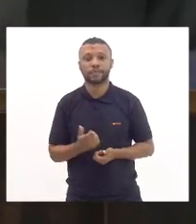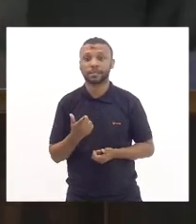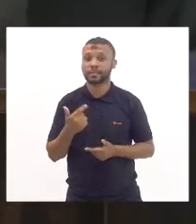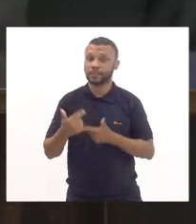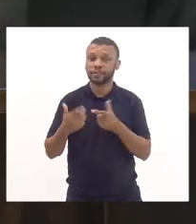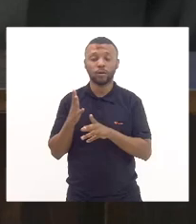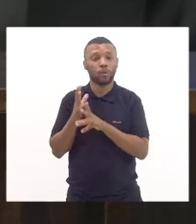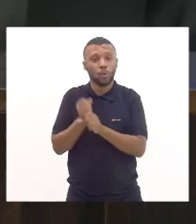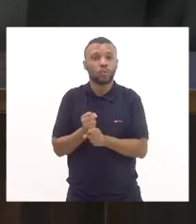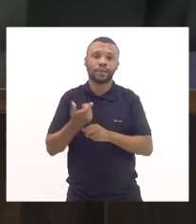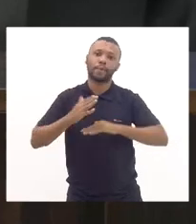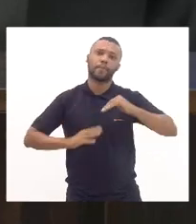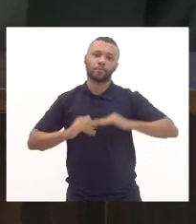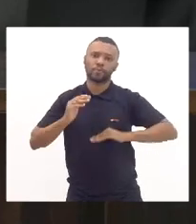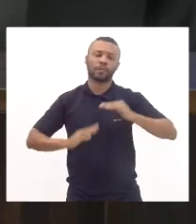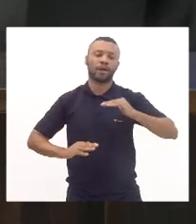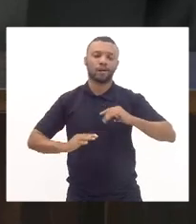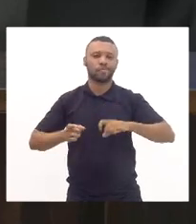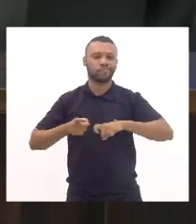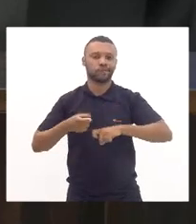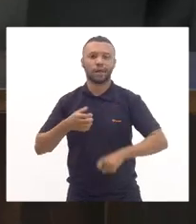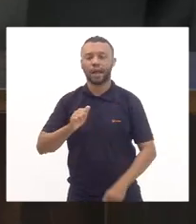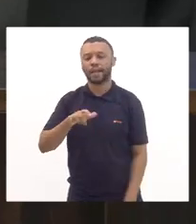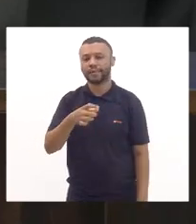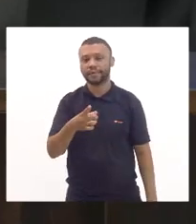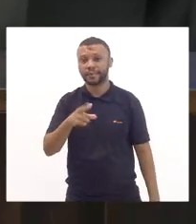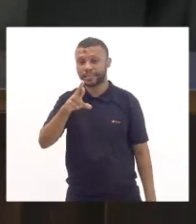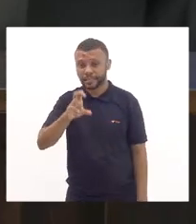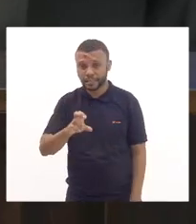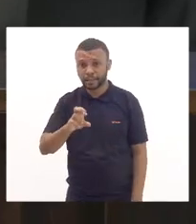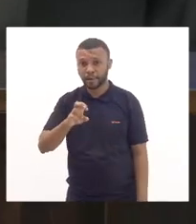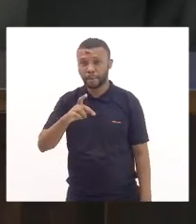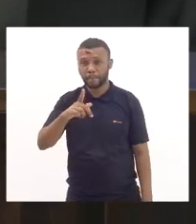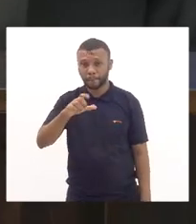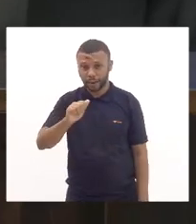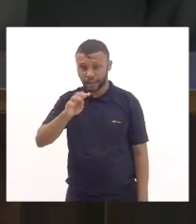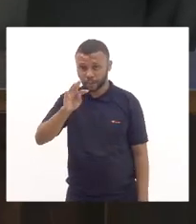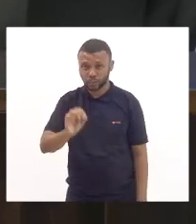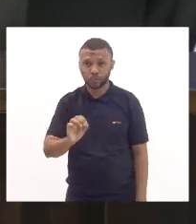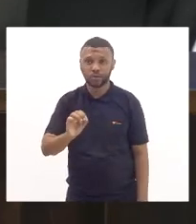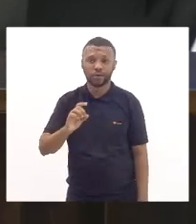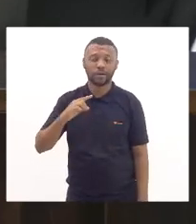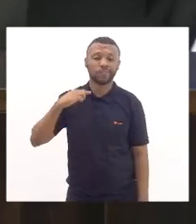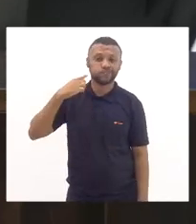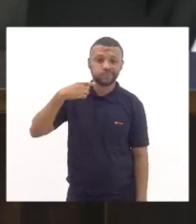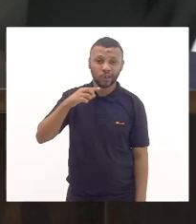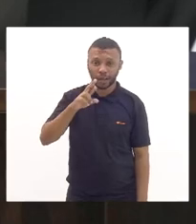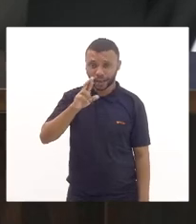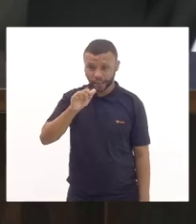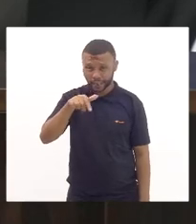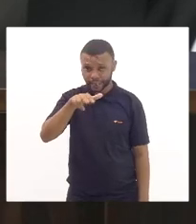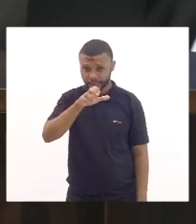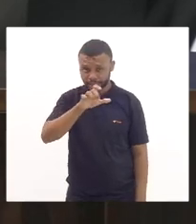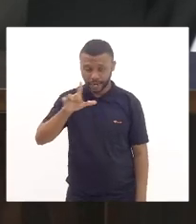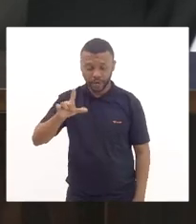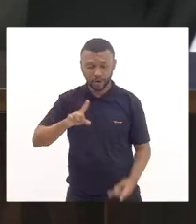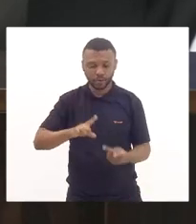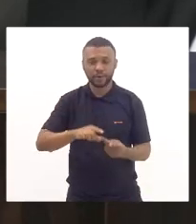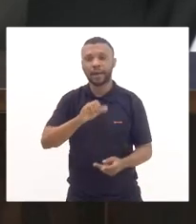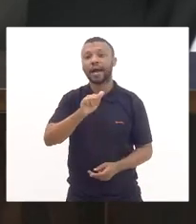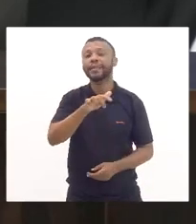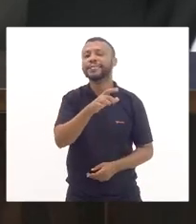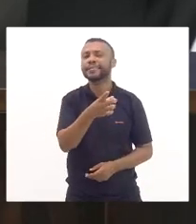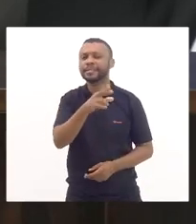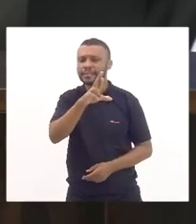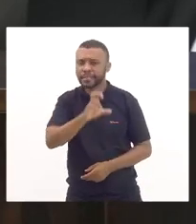profissionais, doutor Alexandre Plato e doutora Raquel Stasiak. É com